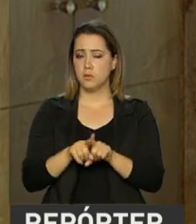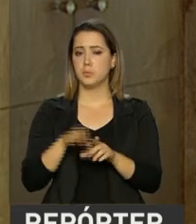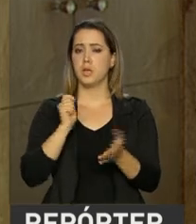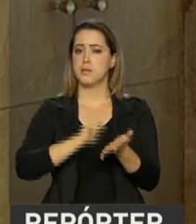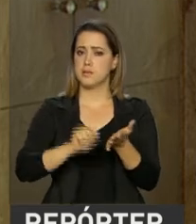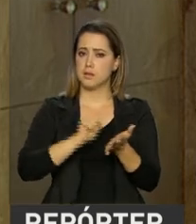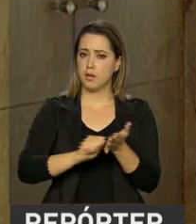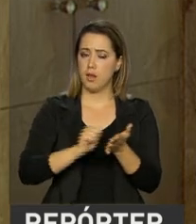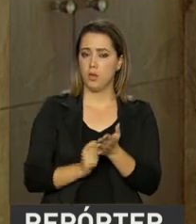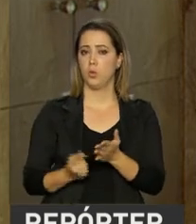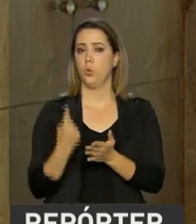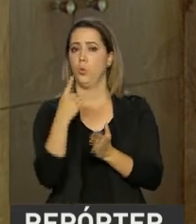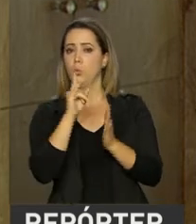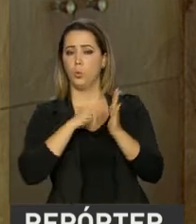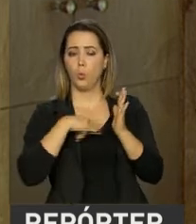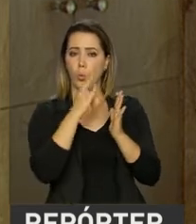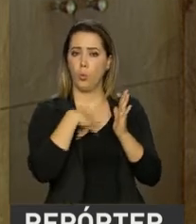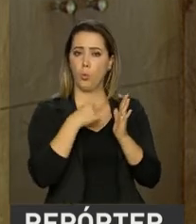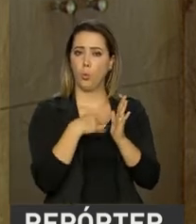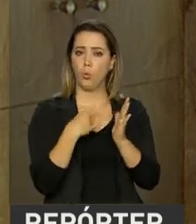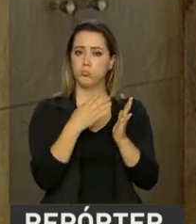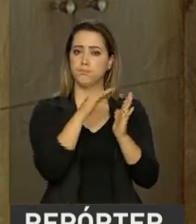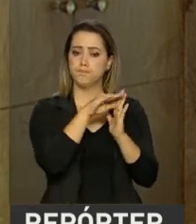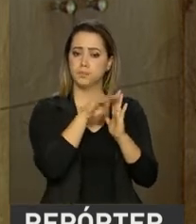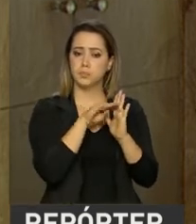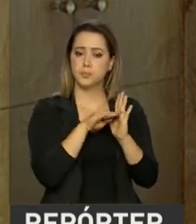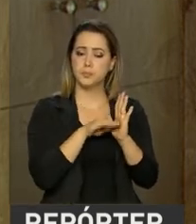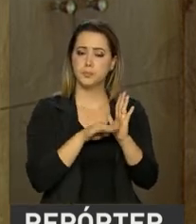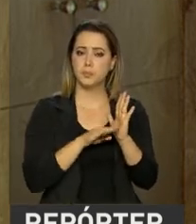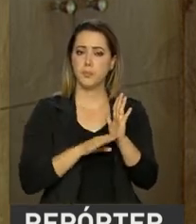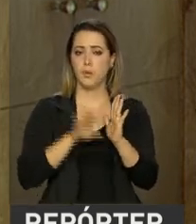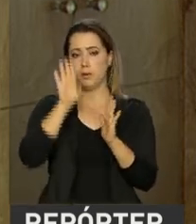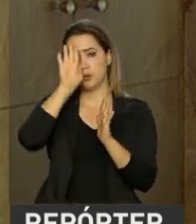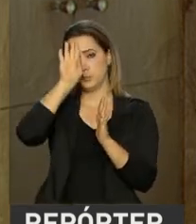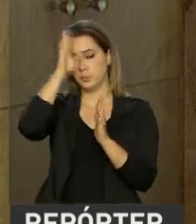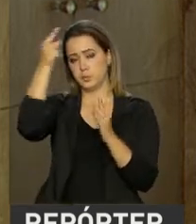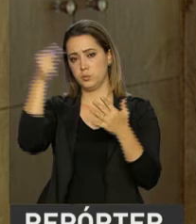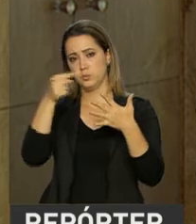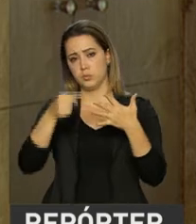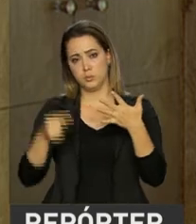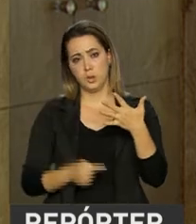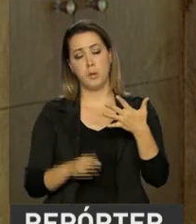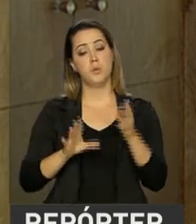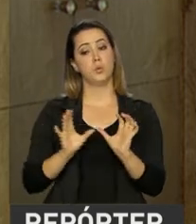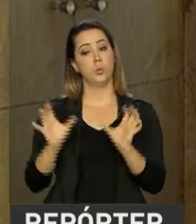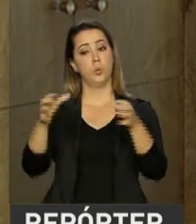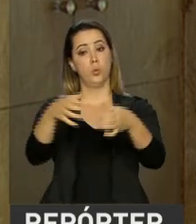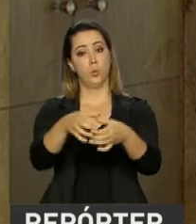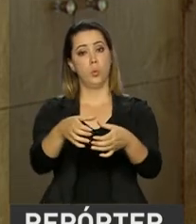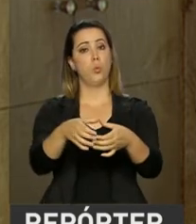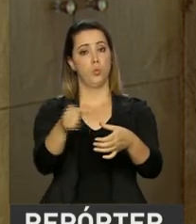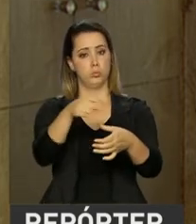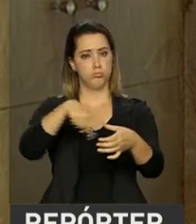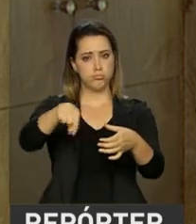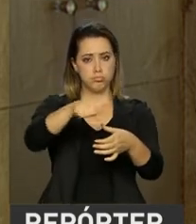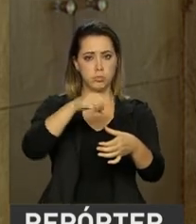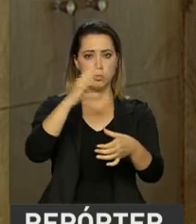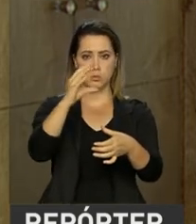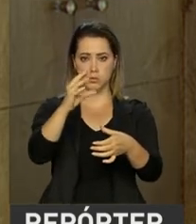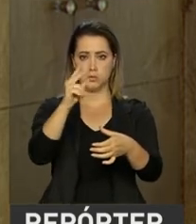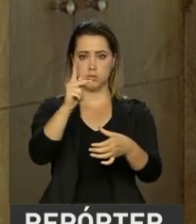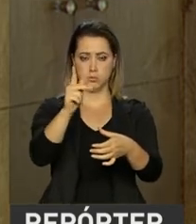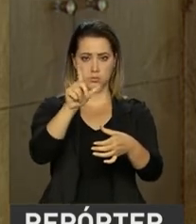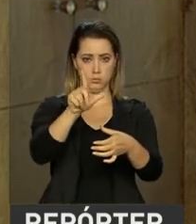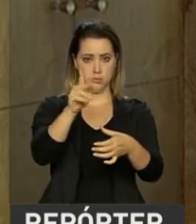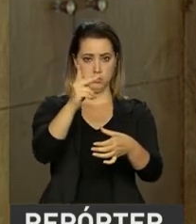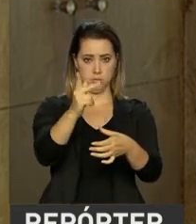ser assinado um documento que lista as prioridades da comunidade vai orientar as ações do grupo pelos próximos dez